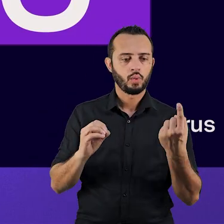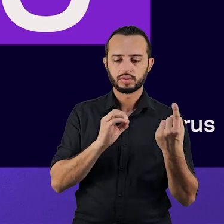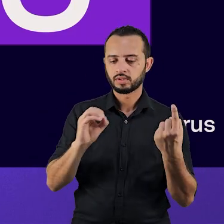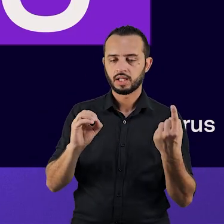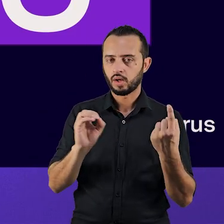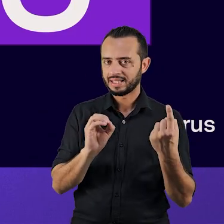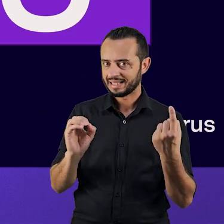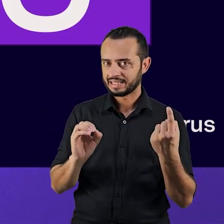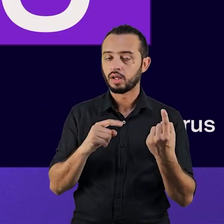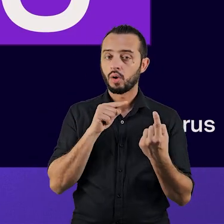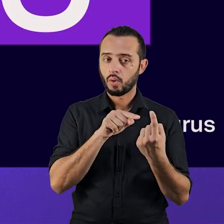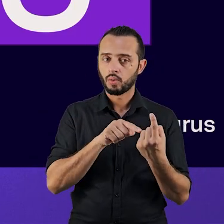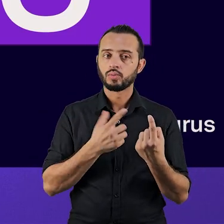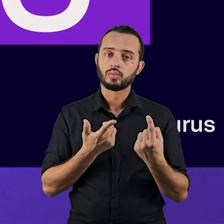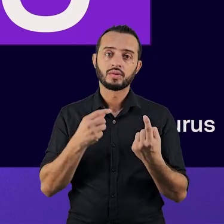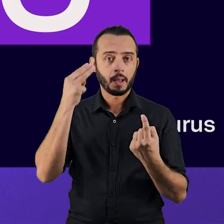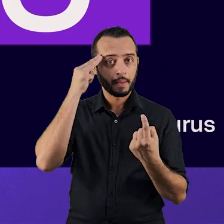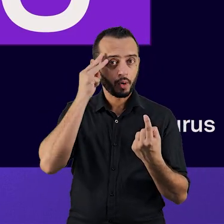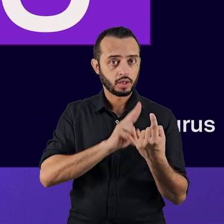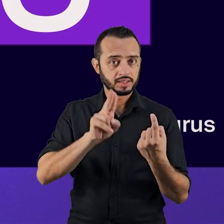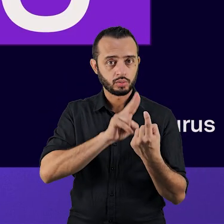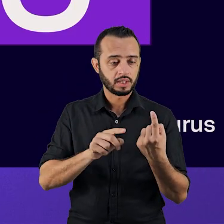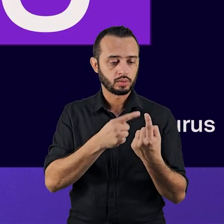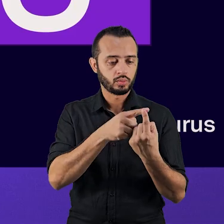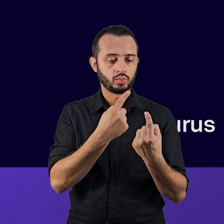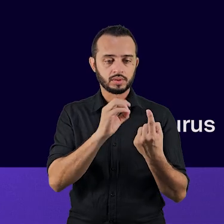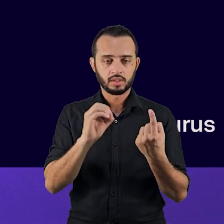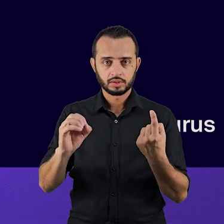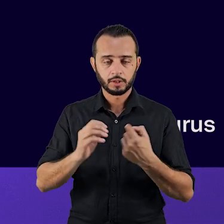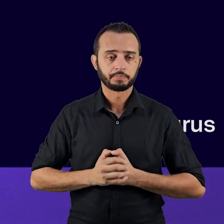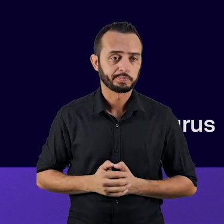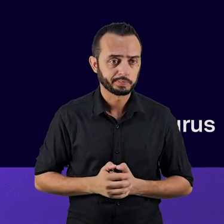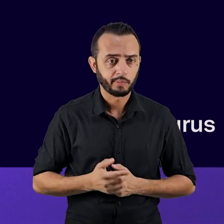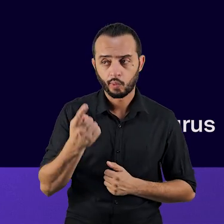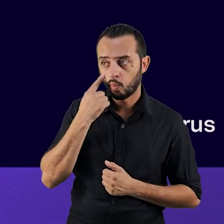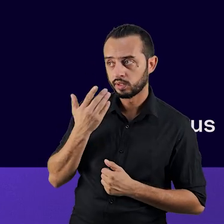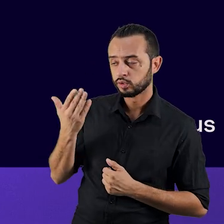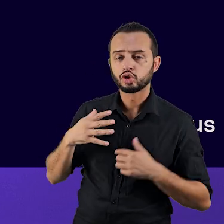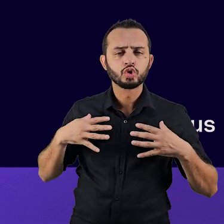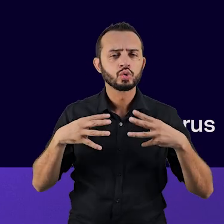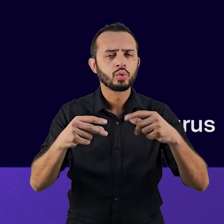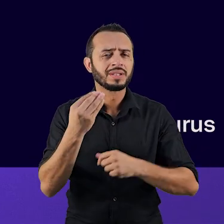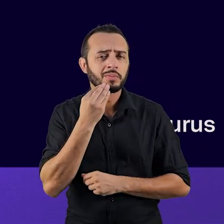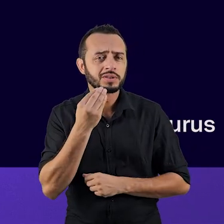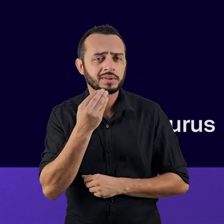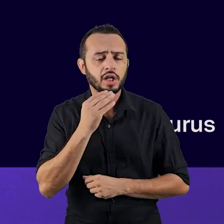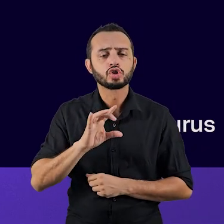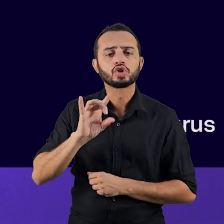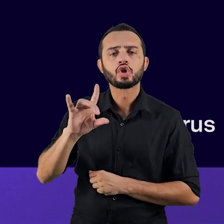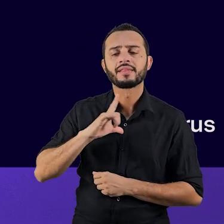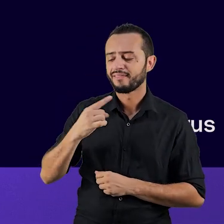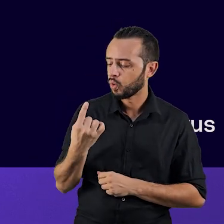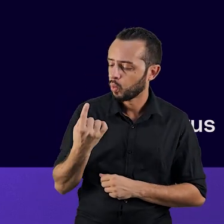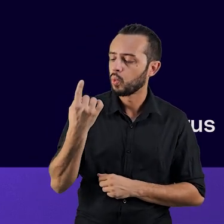Nessa situação, eu tenho aqui a minha memória consumida 100. Então, veja só, de todas as possibilidades, só me